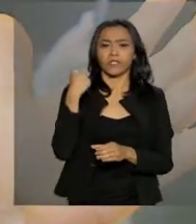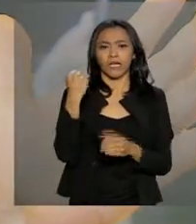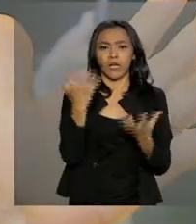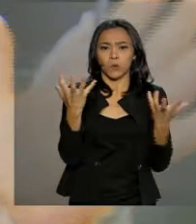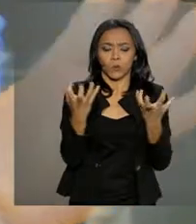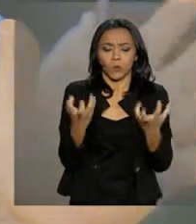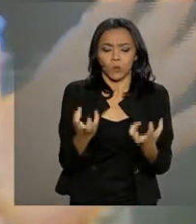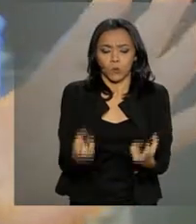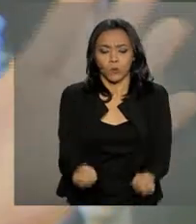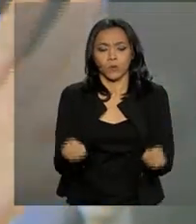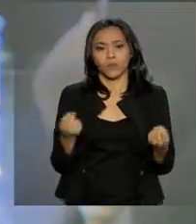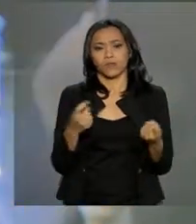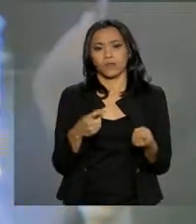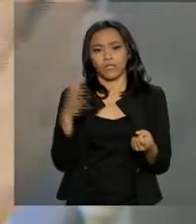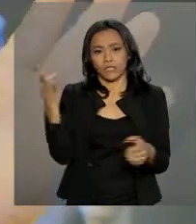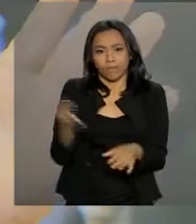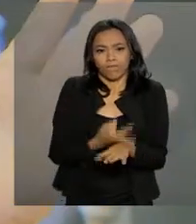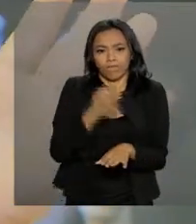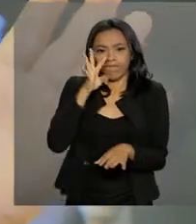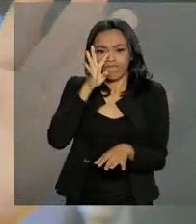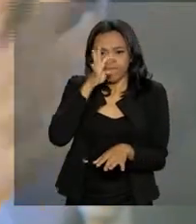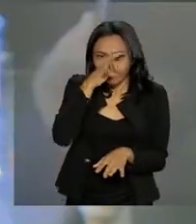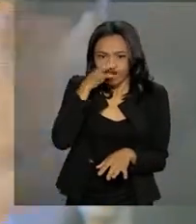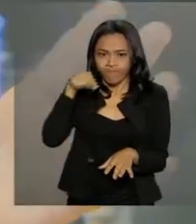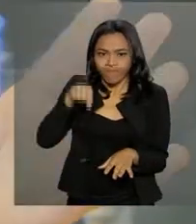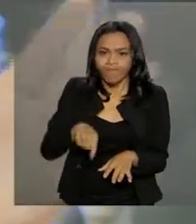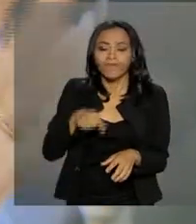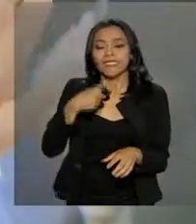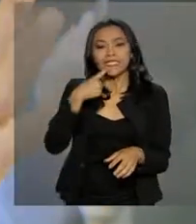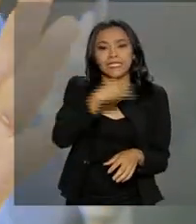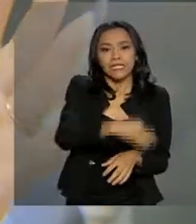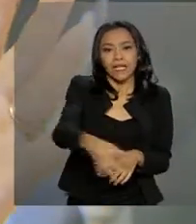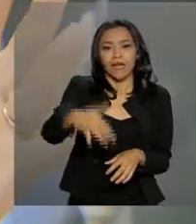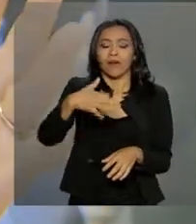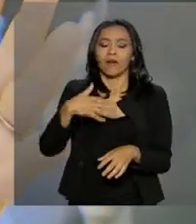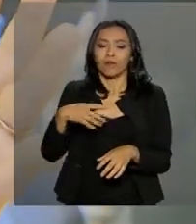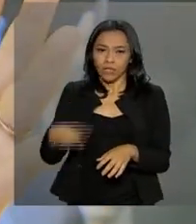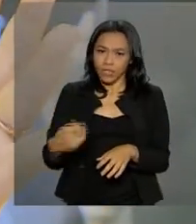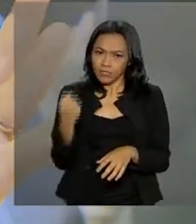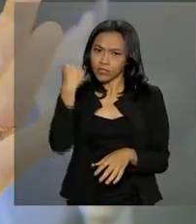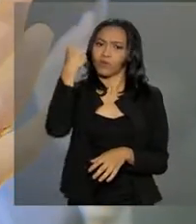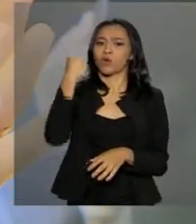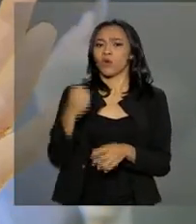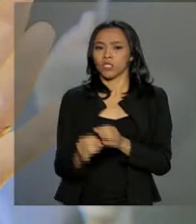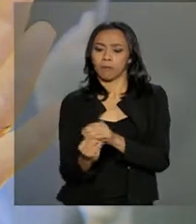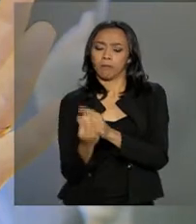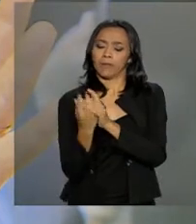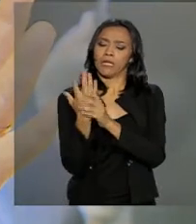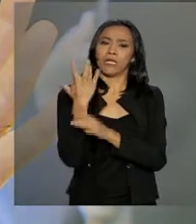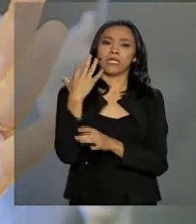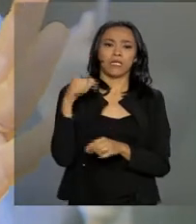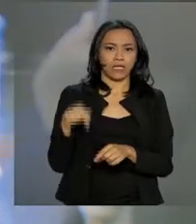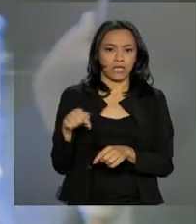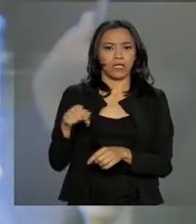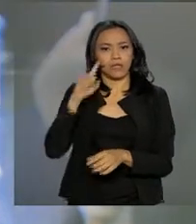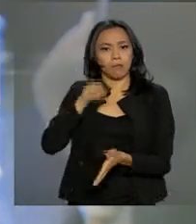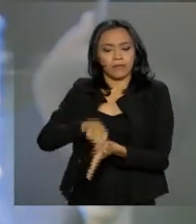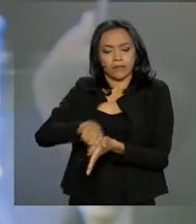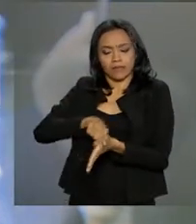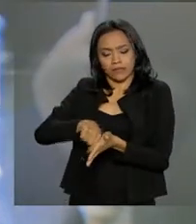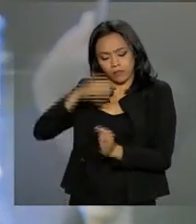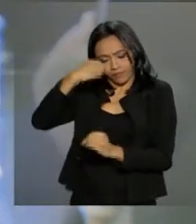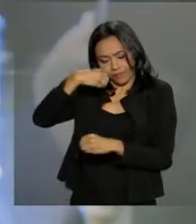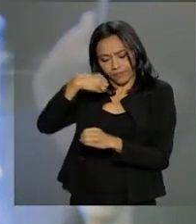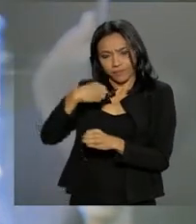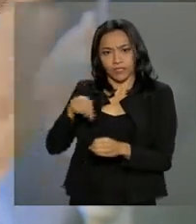resistam mais ao teor de sal na água e no solo, ok? Plantas que